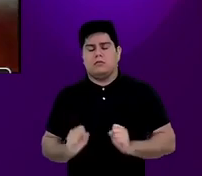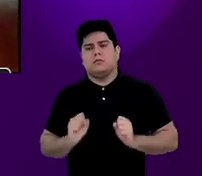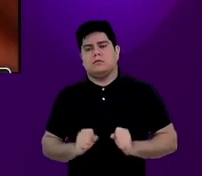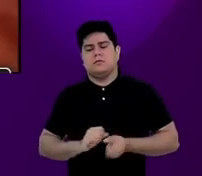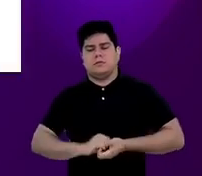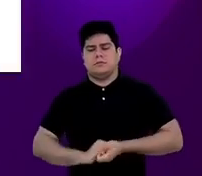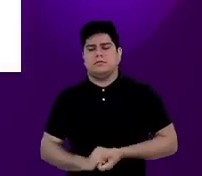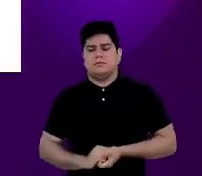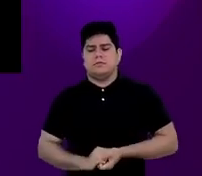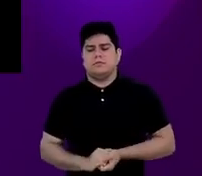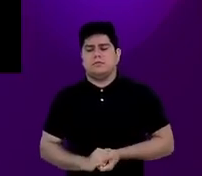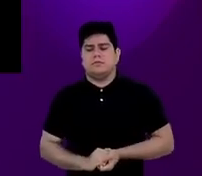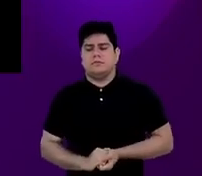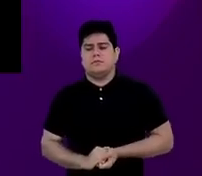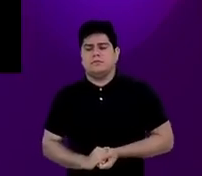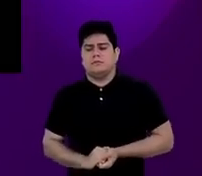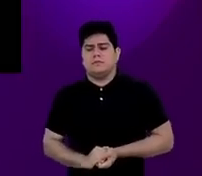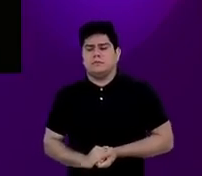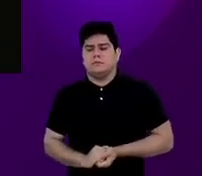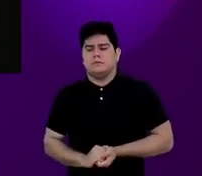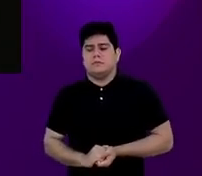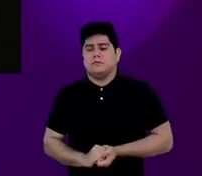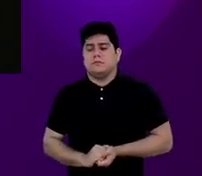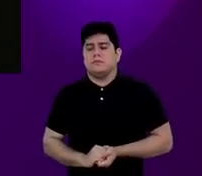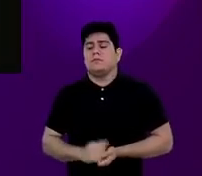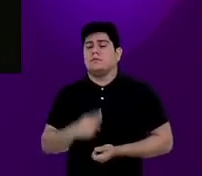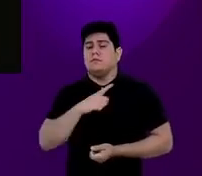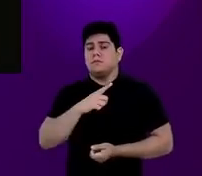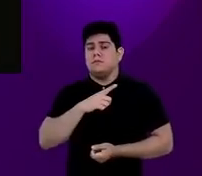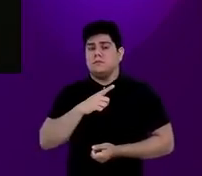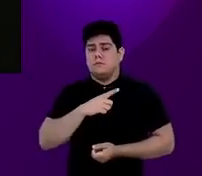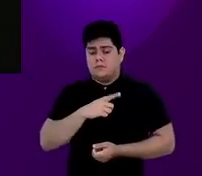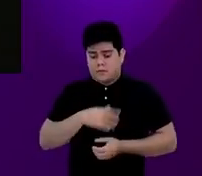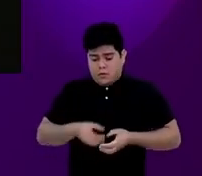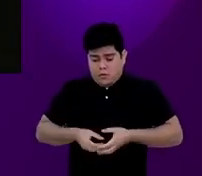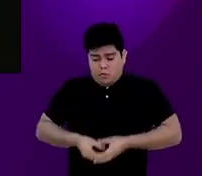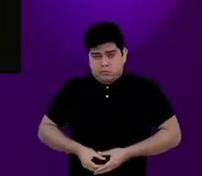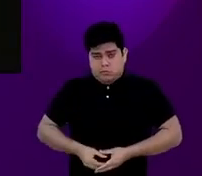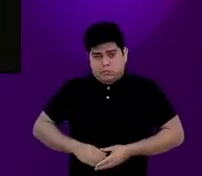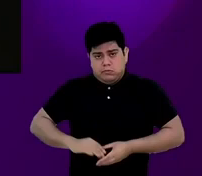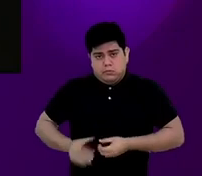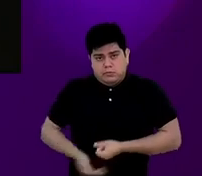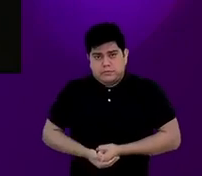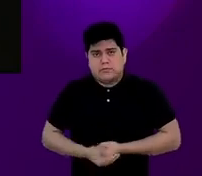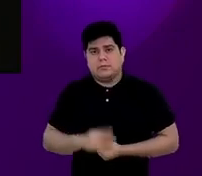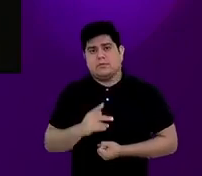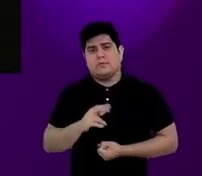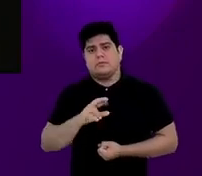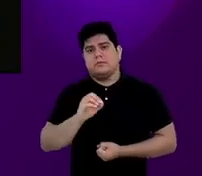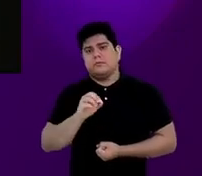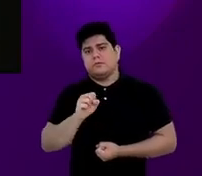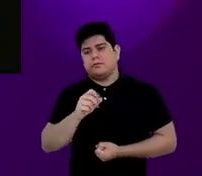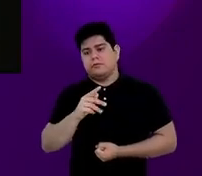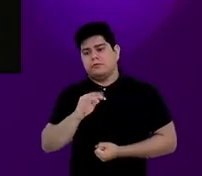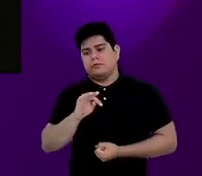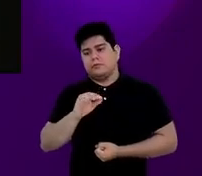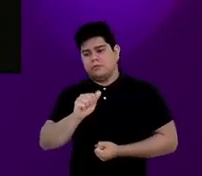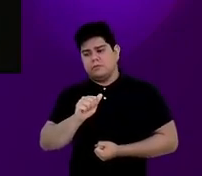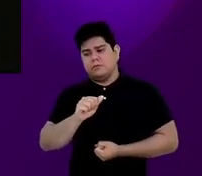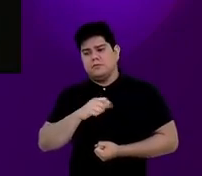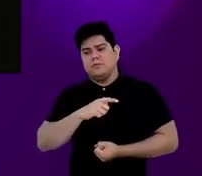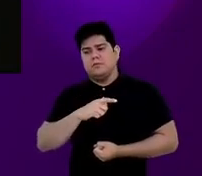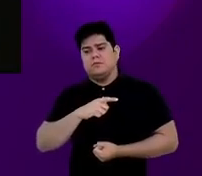invasiva. Já no campo da próstata, sem dúvida nenhuma, a grande mote da cirurgia robótica foi a prostatectomia por muitos anos,